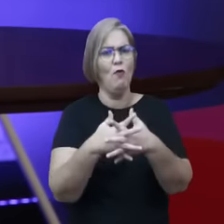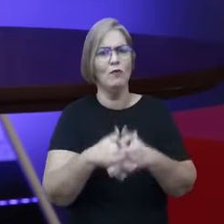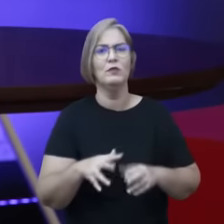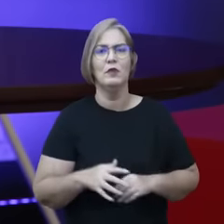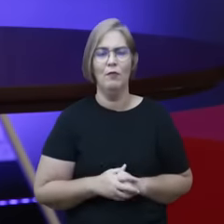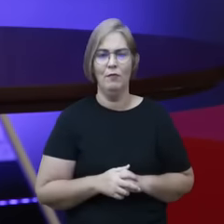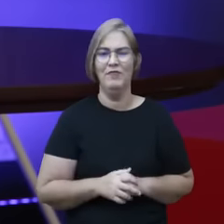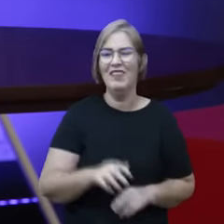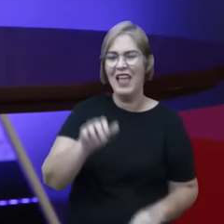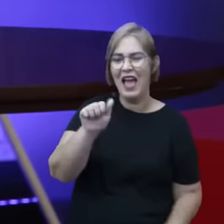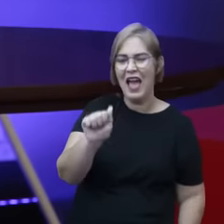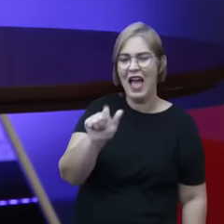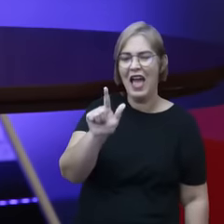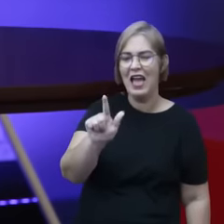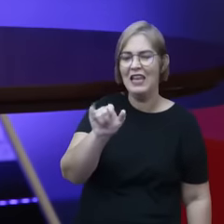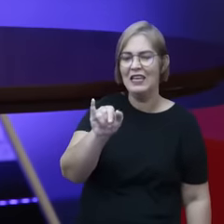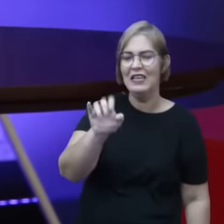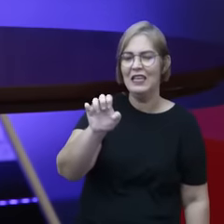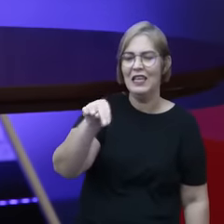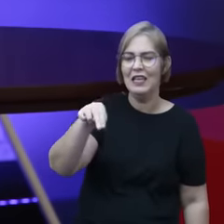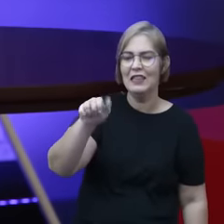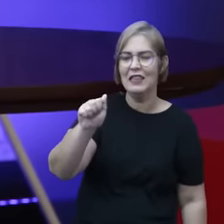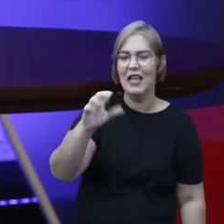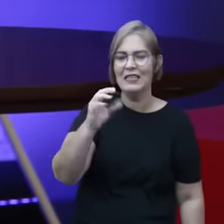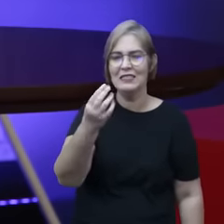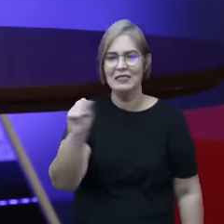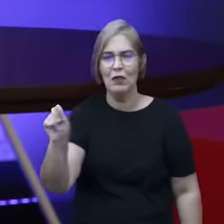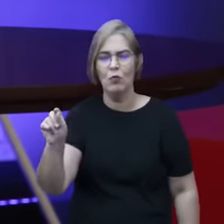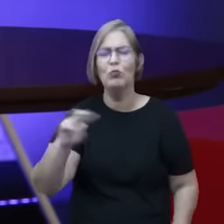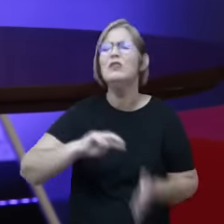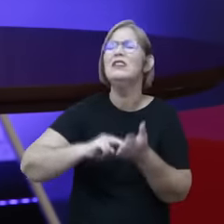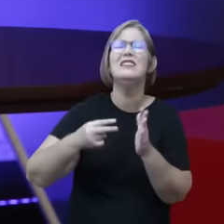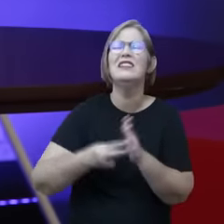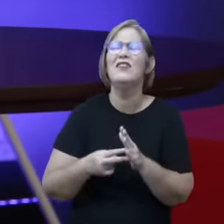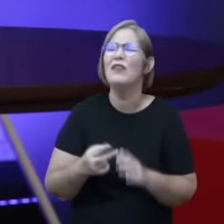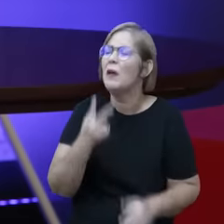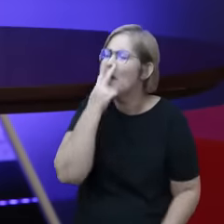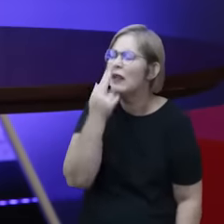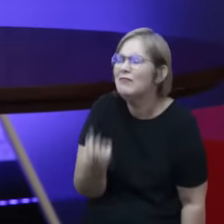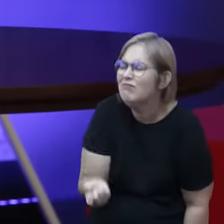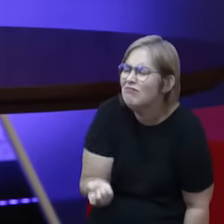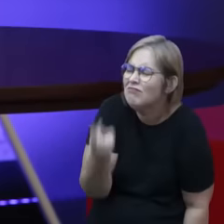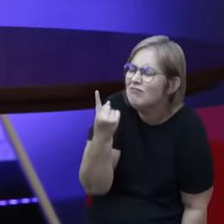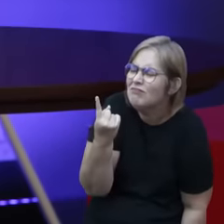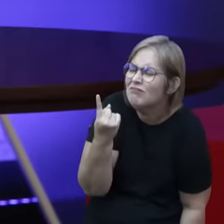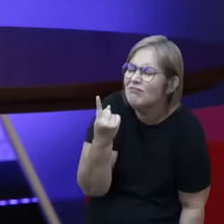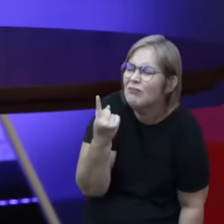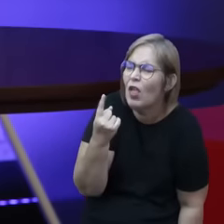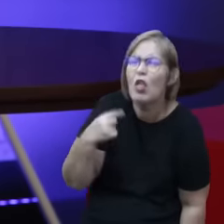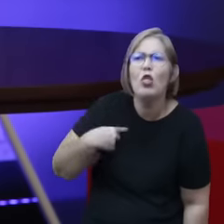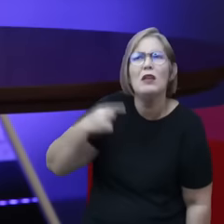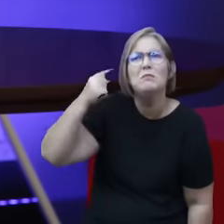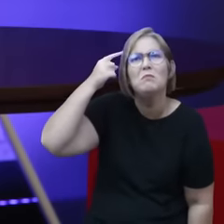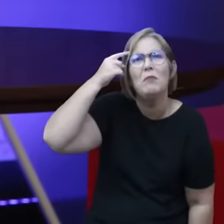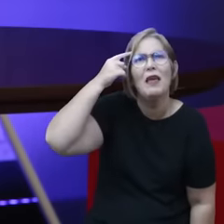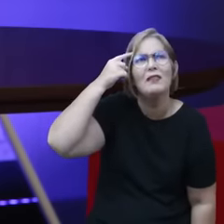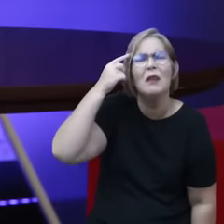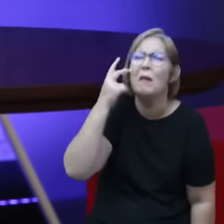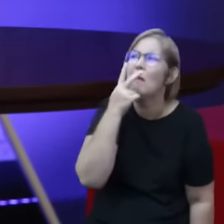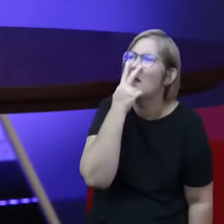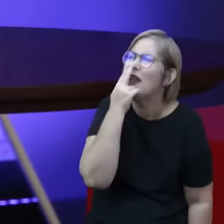nada mais é do que o estranhamento. É um momento em que nós nossas categorias, o nosso pensamento não consegue